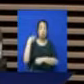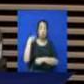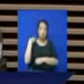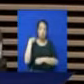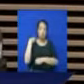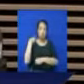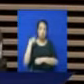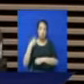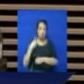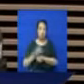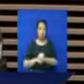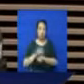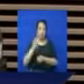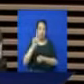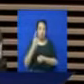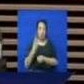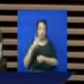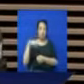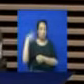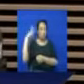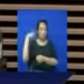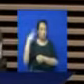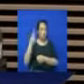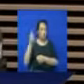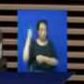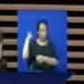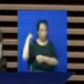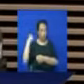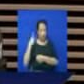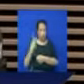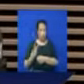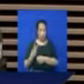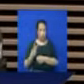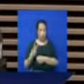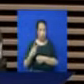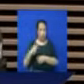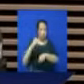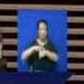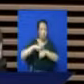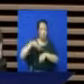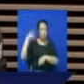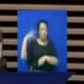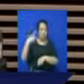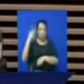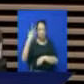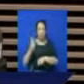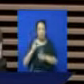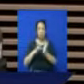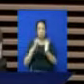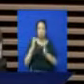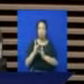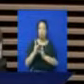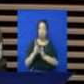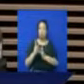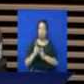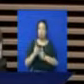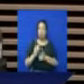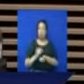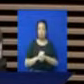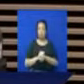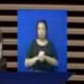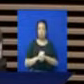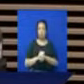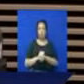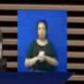foram vereadores aqui. Os dois, durante a sua vereança, congregaram, aceitaram Jesus, tiveram uma experiência com Deus e